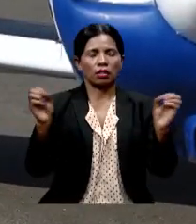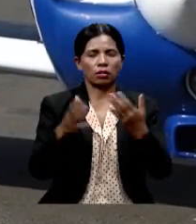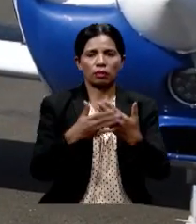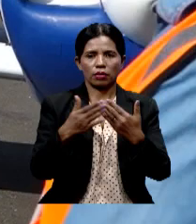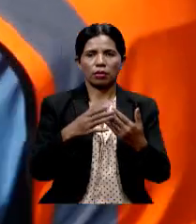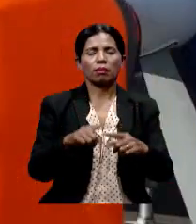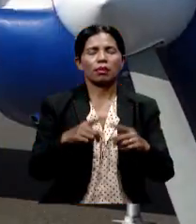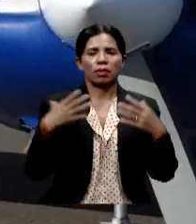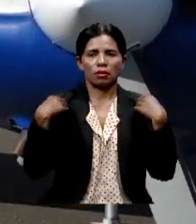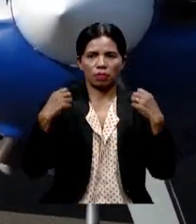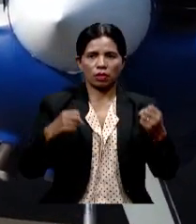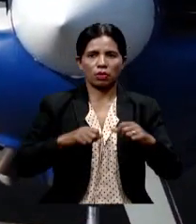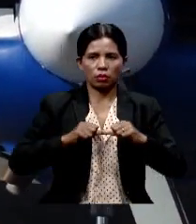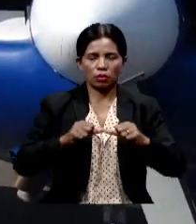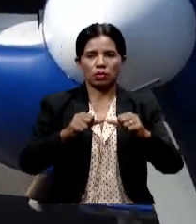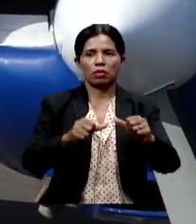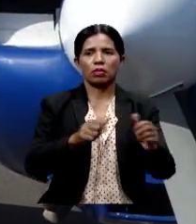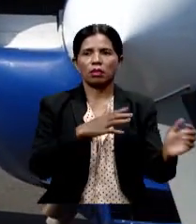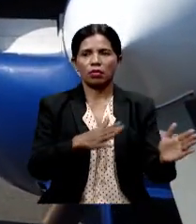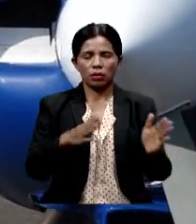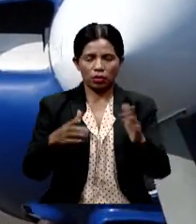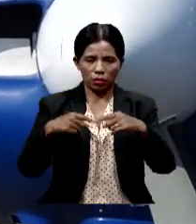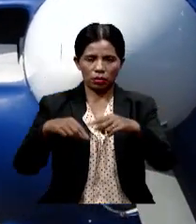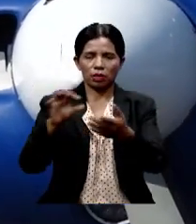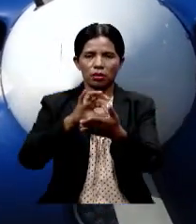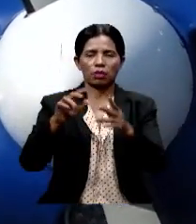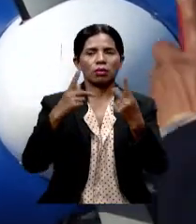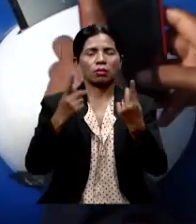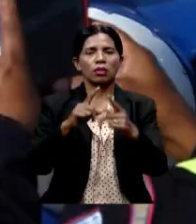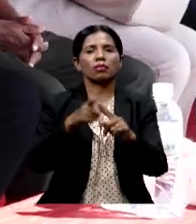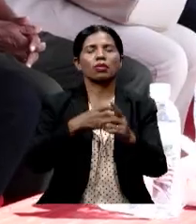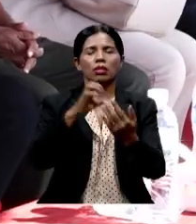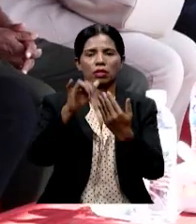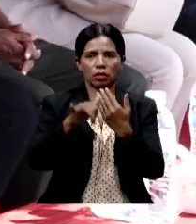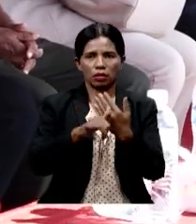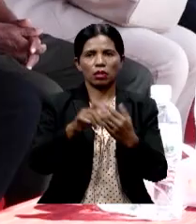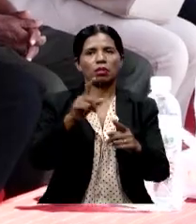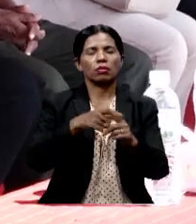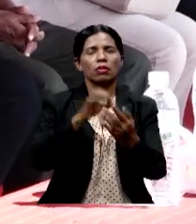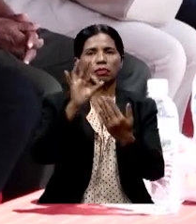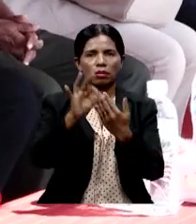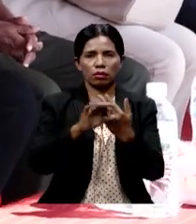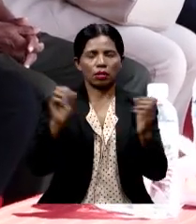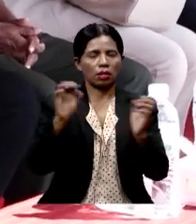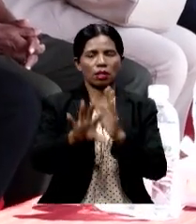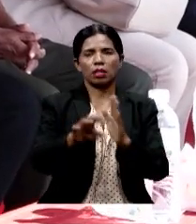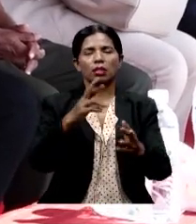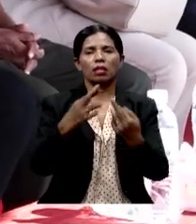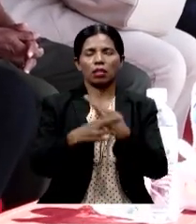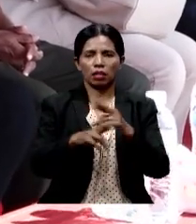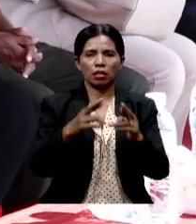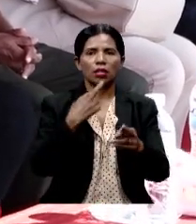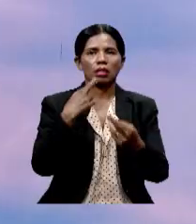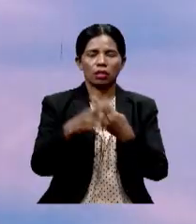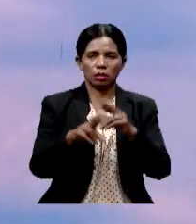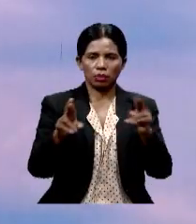bia obrani hori avansa. E o processo de registro da companhia foi em janeiro, ao rei, ao fundo em fevereiro, não havia nunca a resposta quando o processo